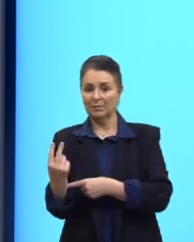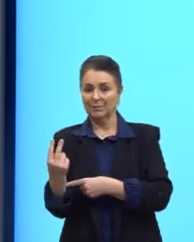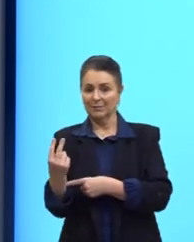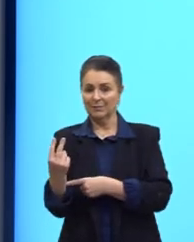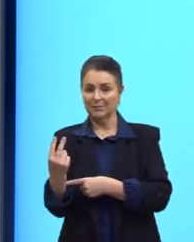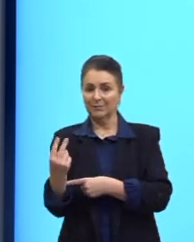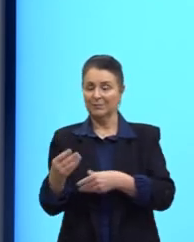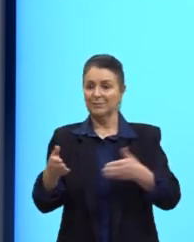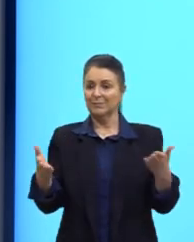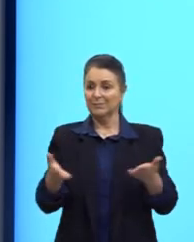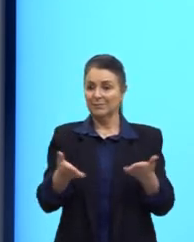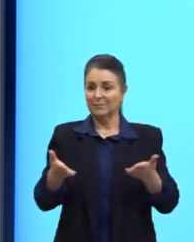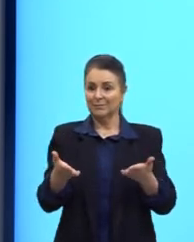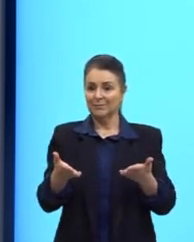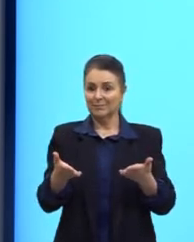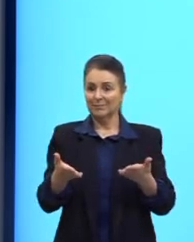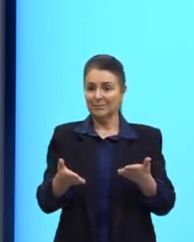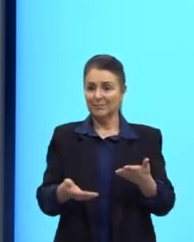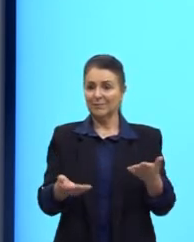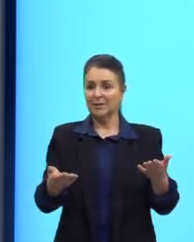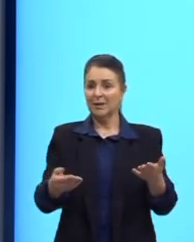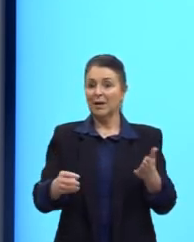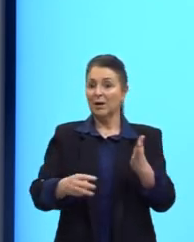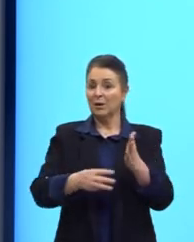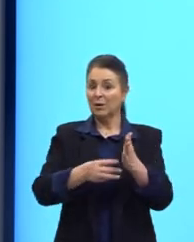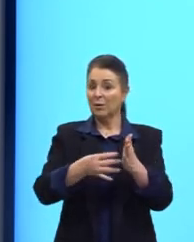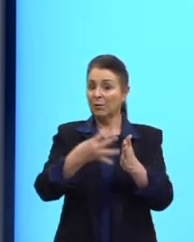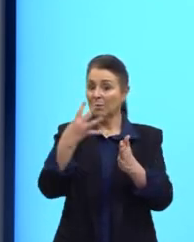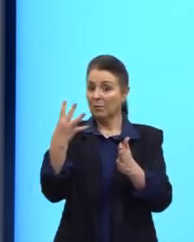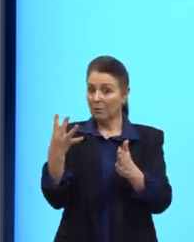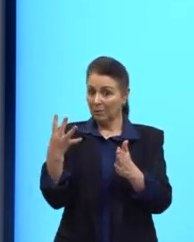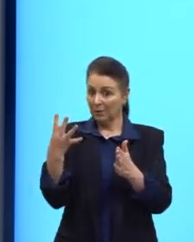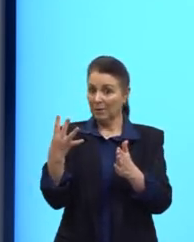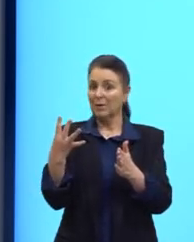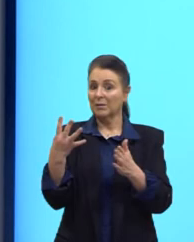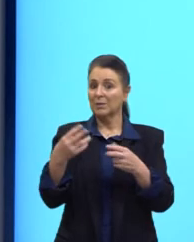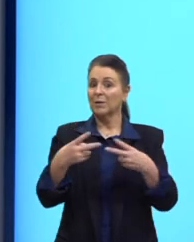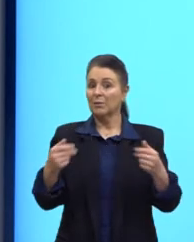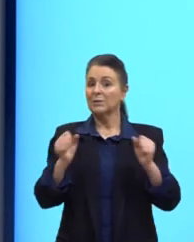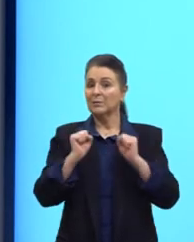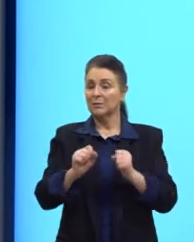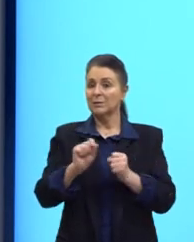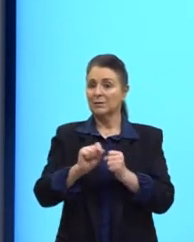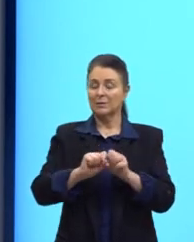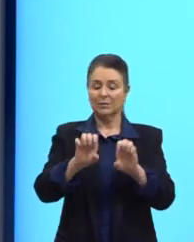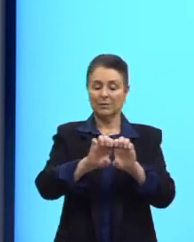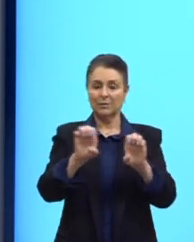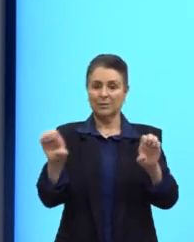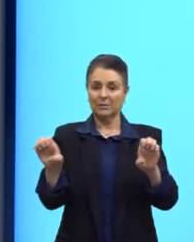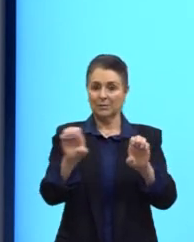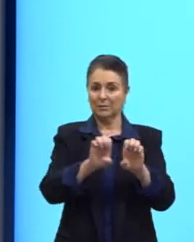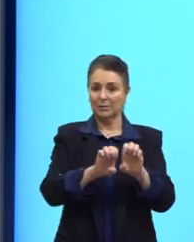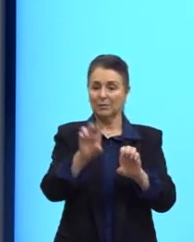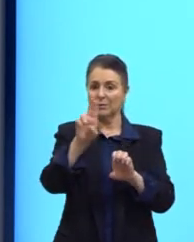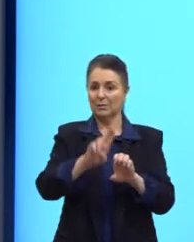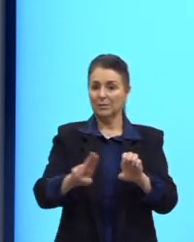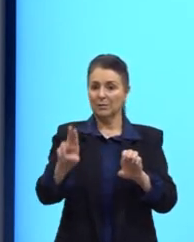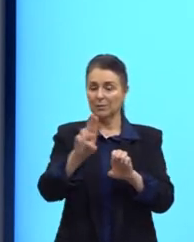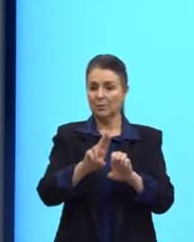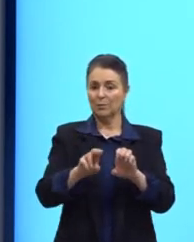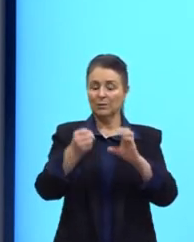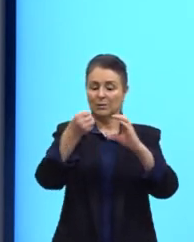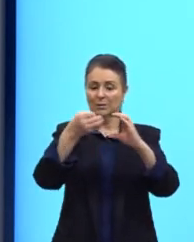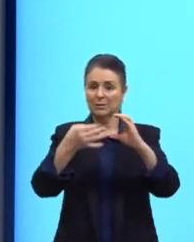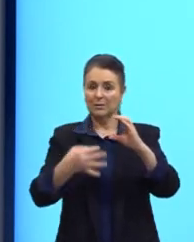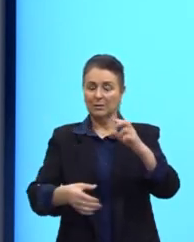por fim nós vamos ver esse quarto caso bem rapidinho equações que utilizam as propriedades